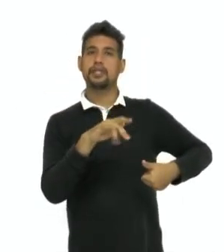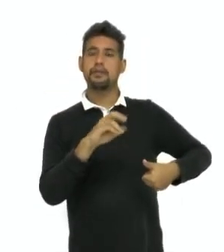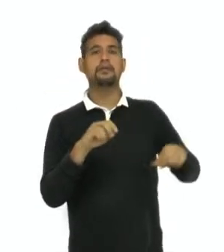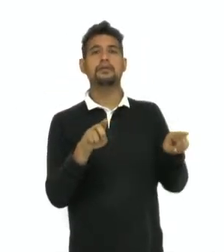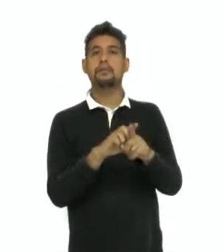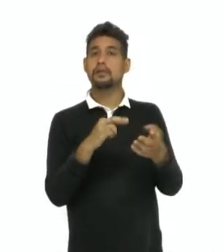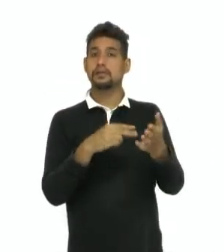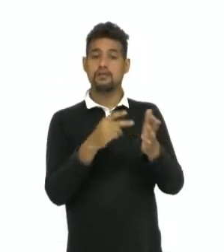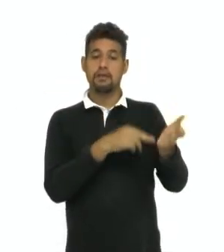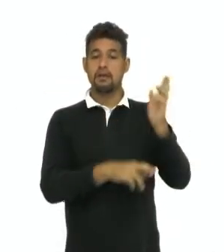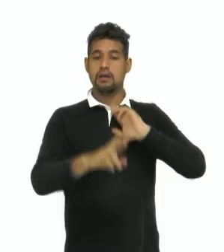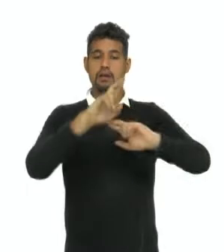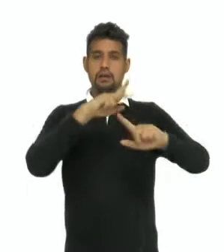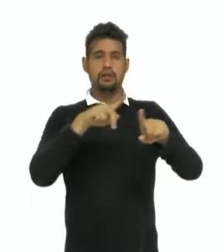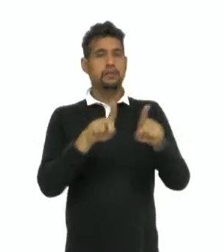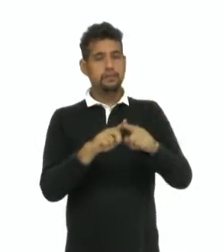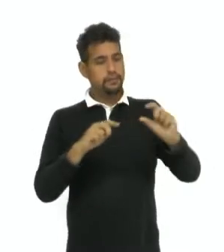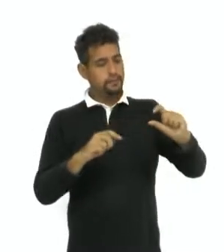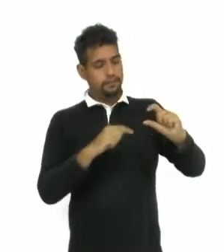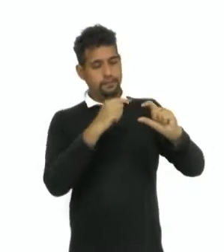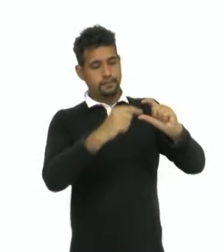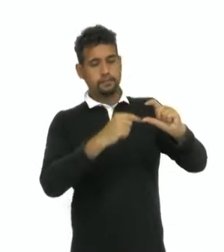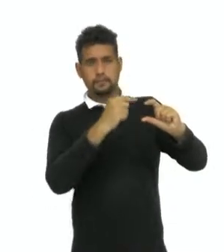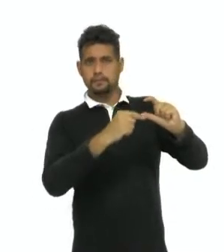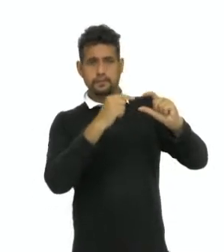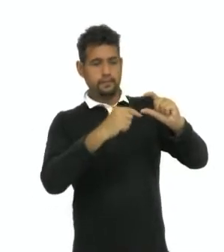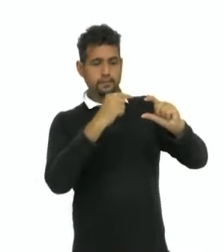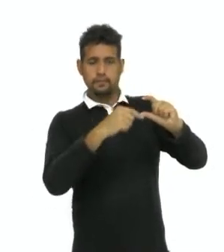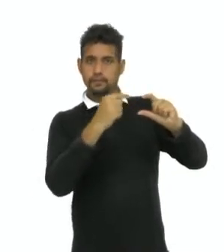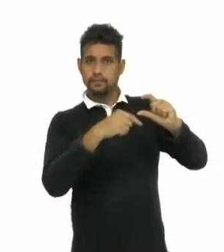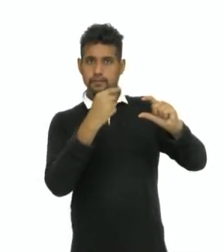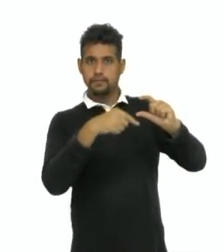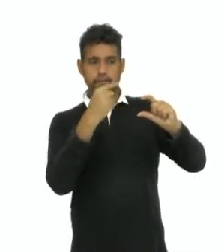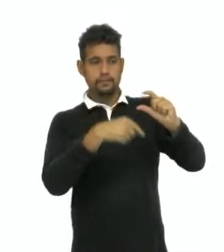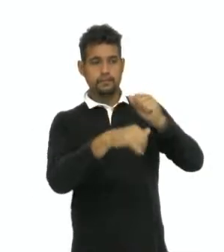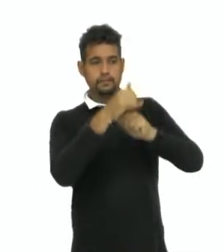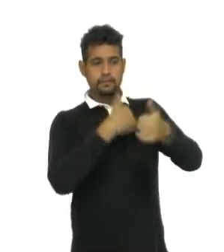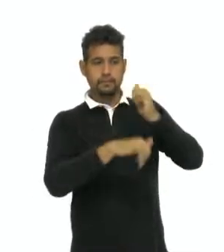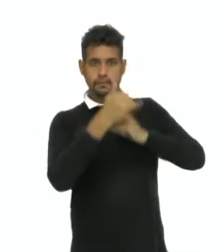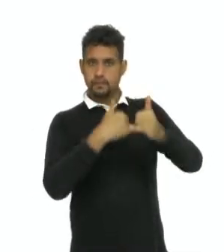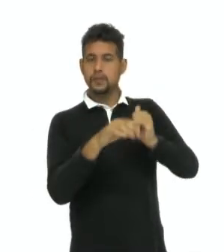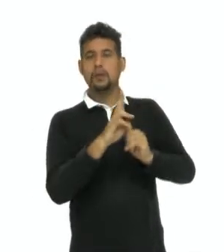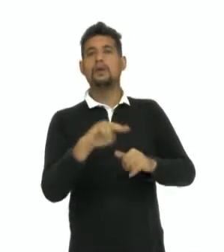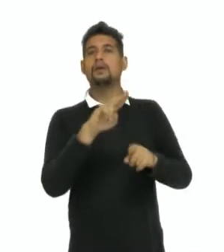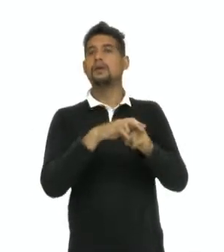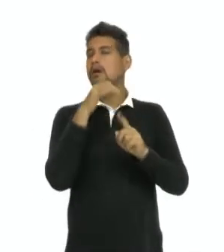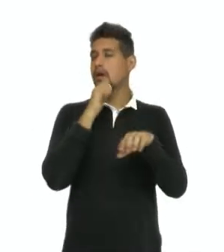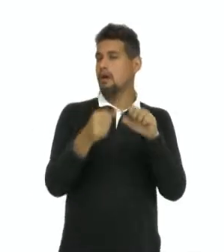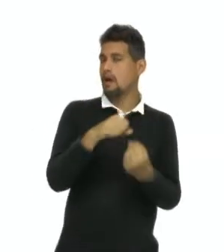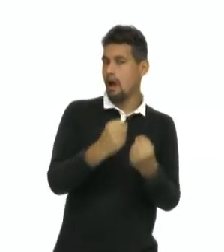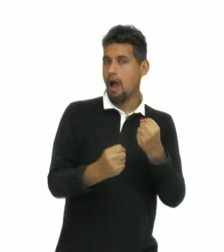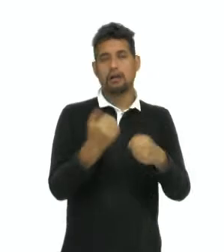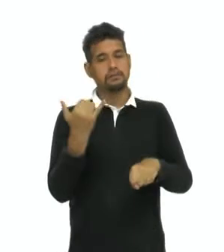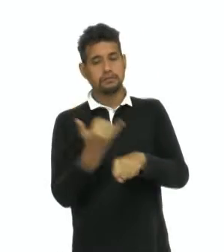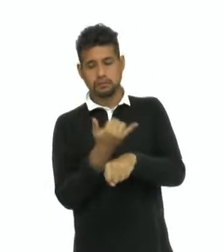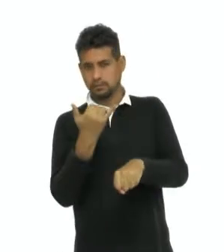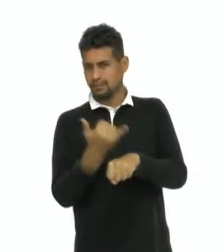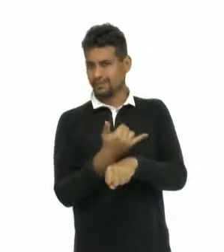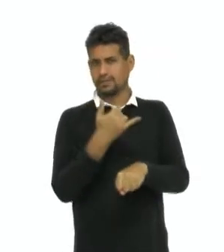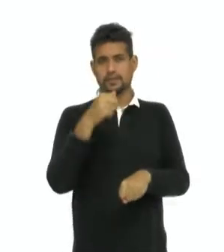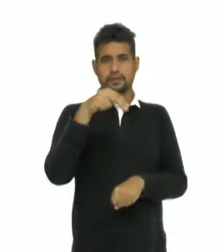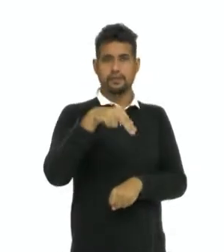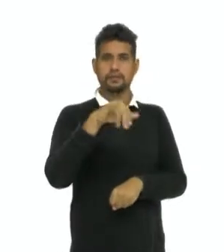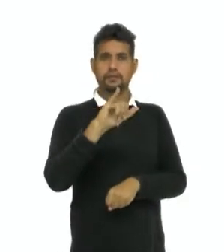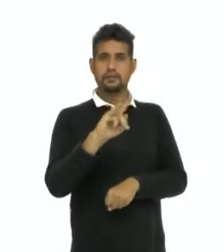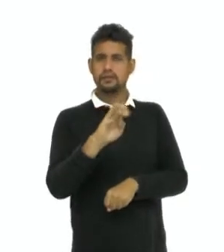sentido contrário, permitindo que a pilha e a bateria sejam reutilizadas. Baterias automotivas de chumbo, baterias de